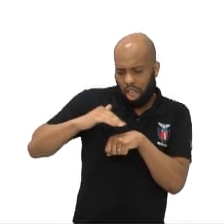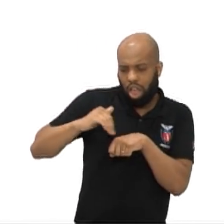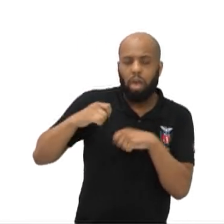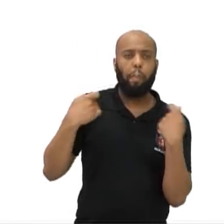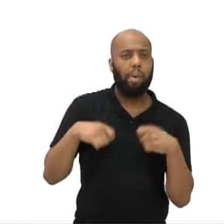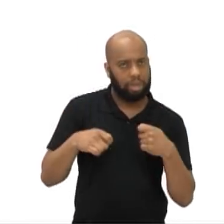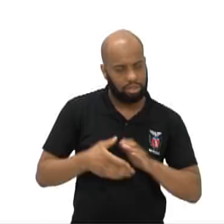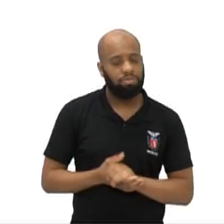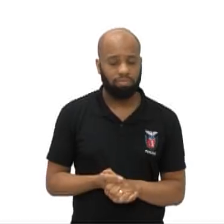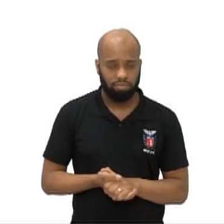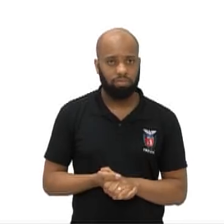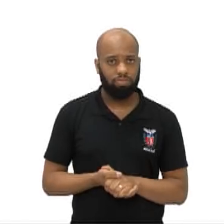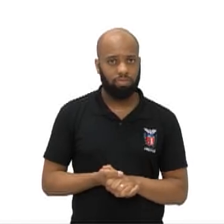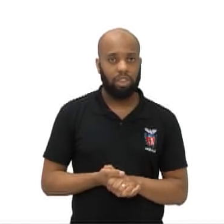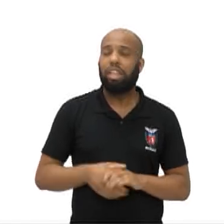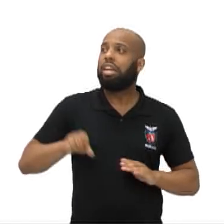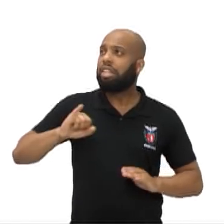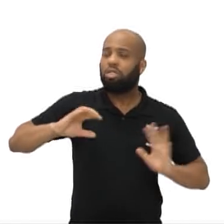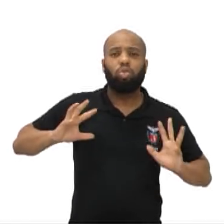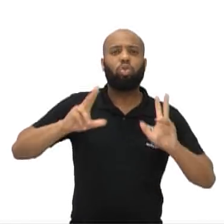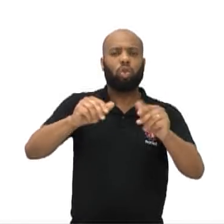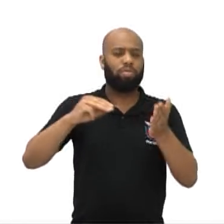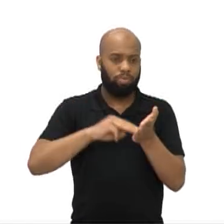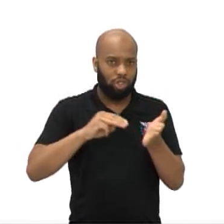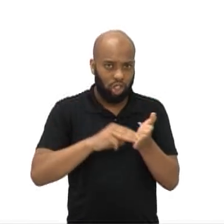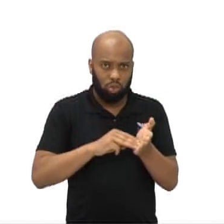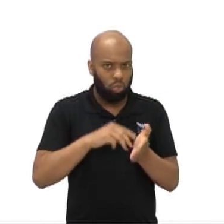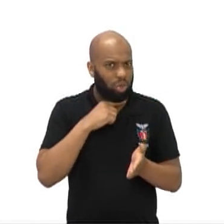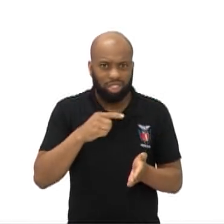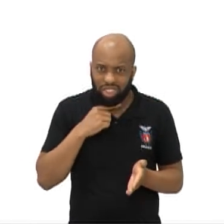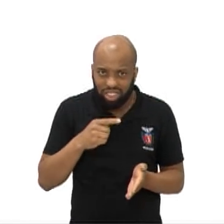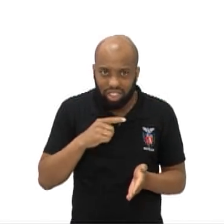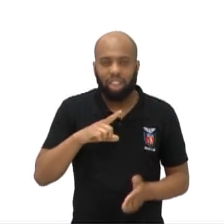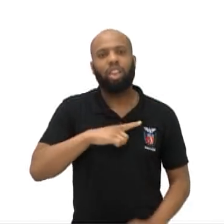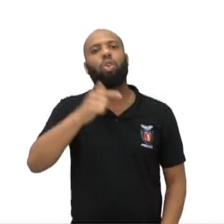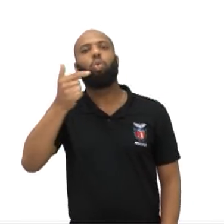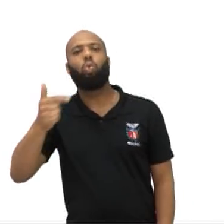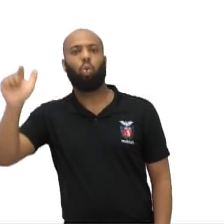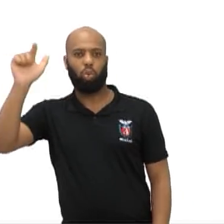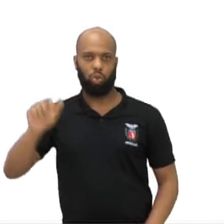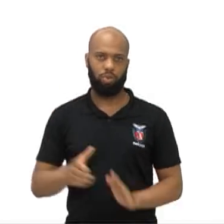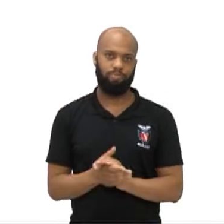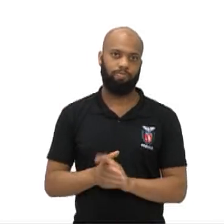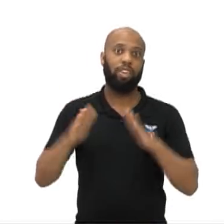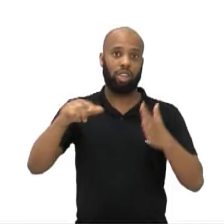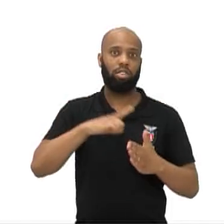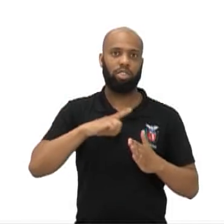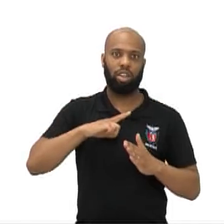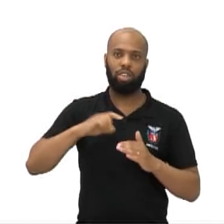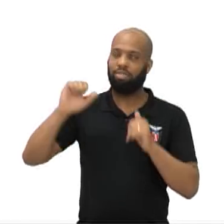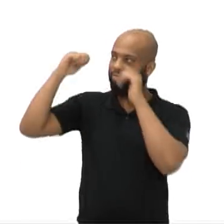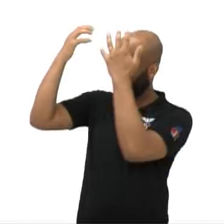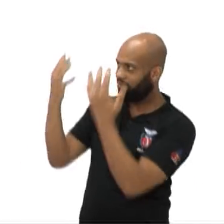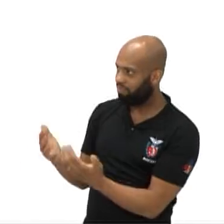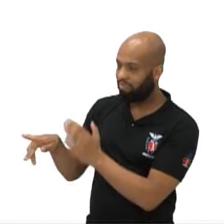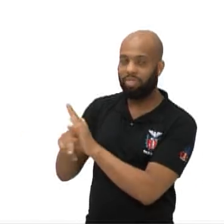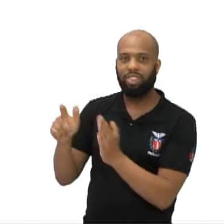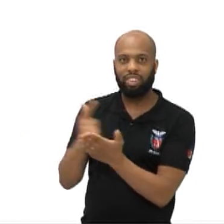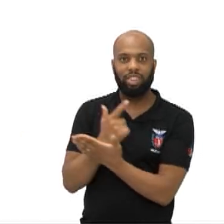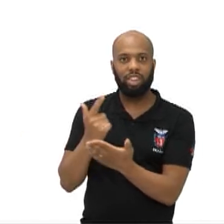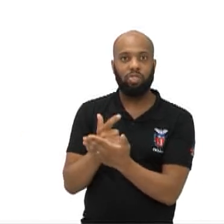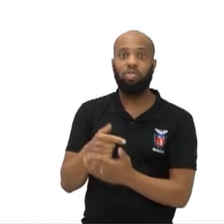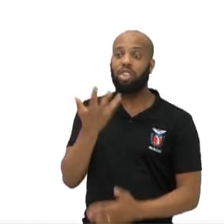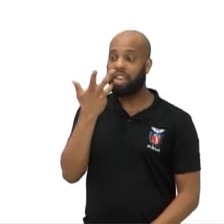consolo. Se todos esses motivos não bastam, eu dedico então este livro à criança que essa